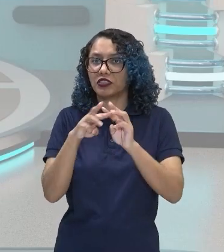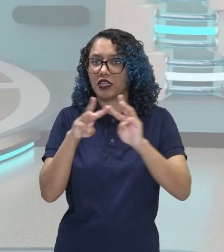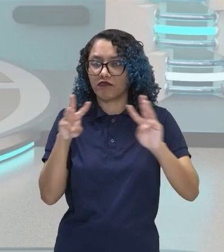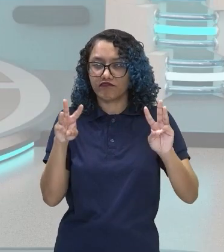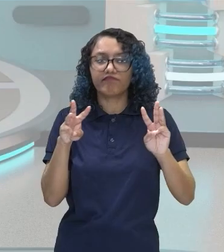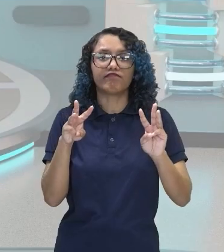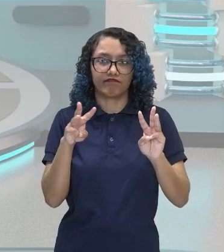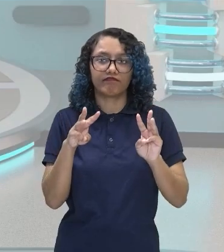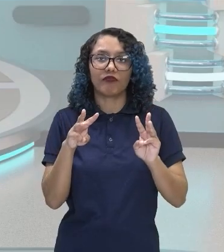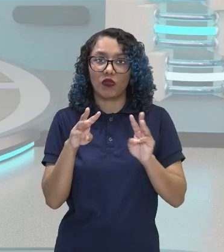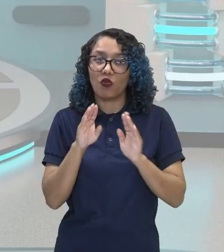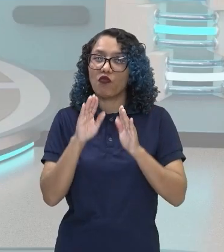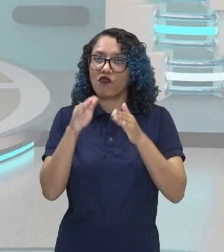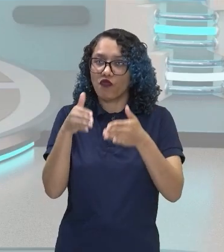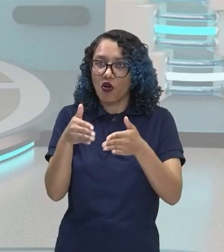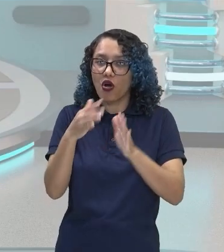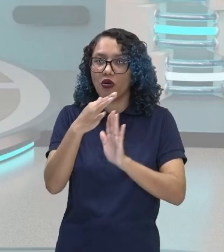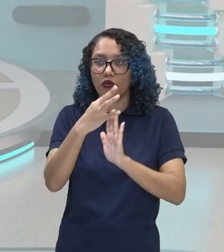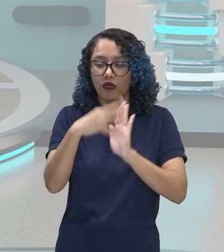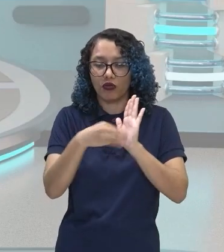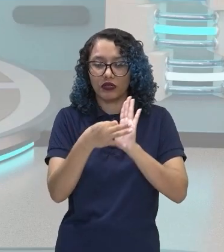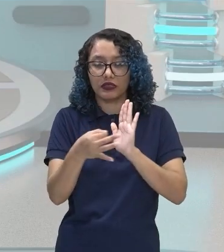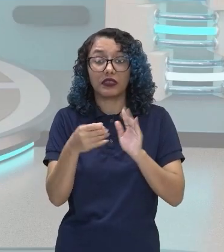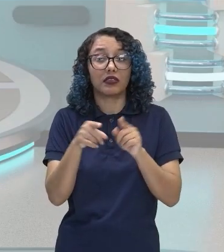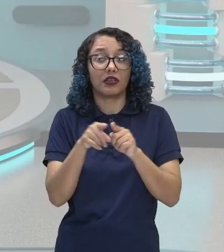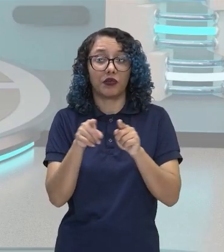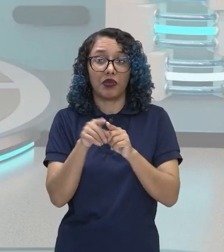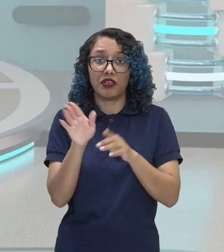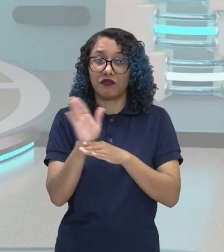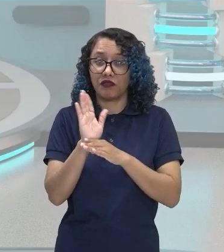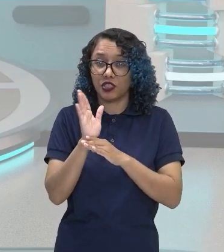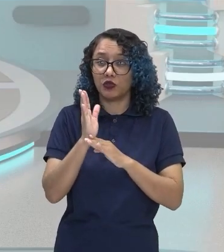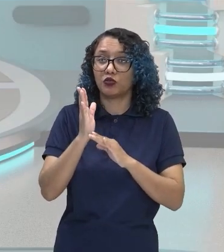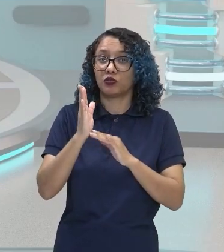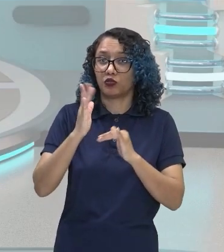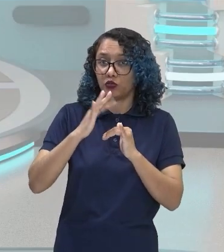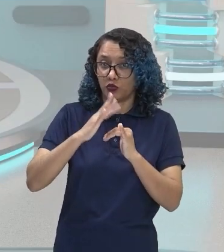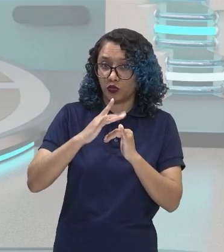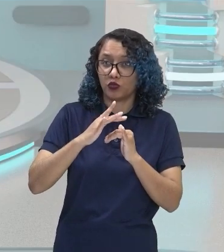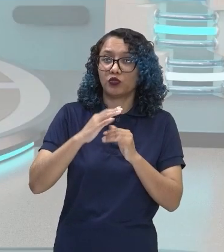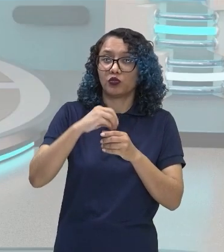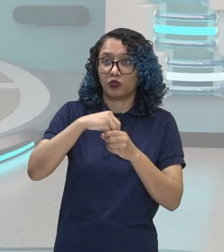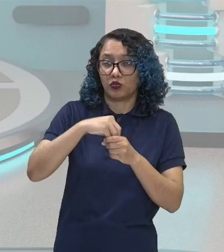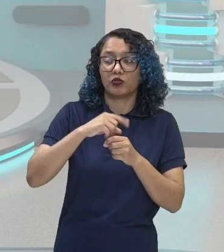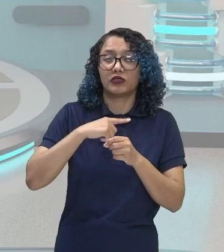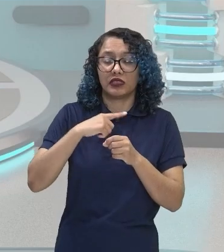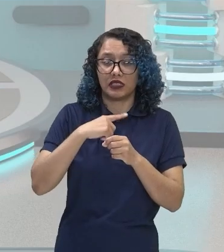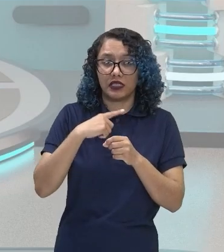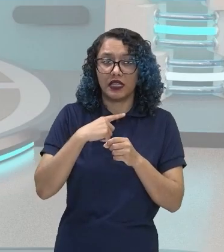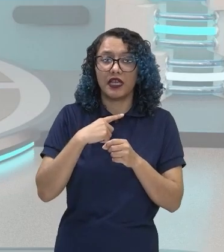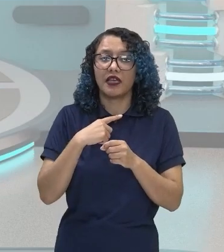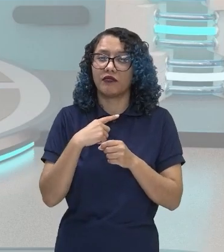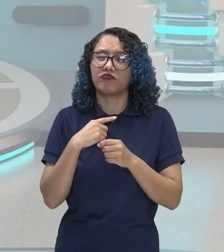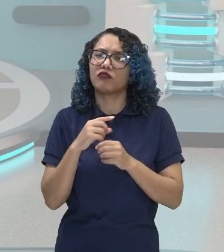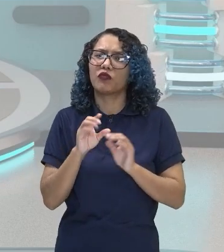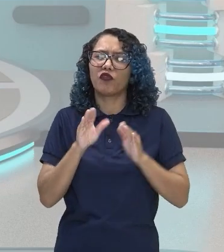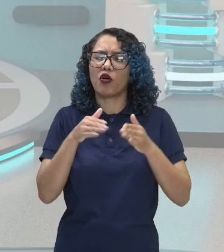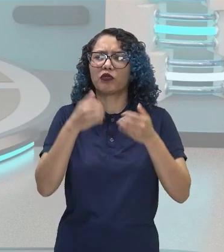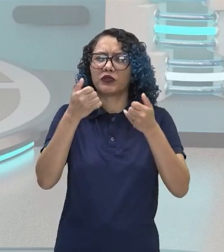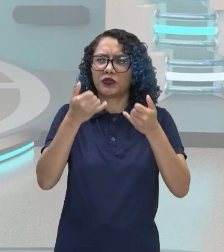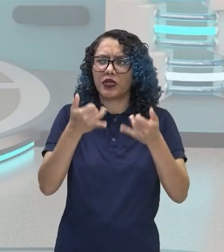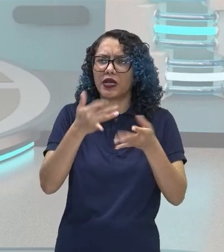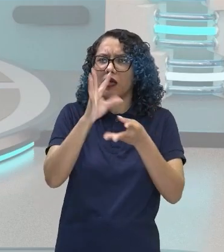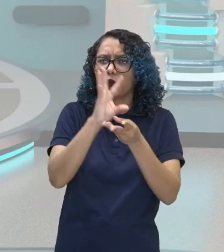também vídeos aí no YouTube dedicados a resenhar livros, filmes e assim por diante, não